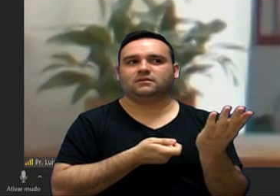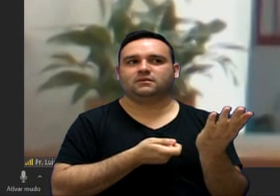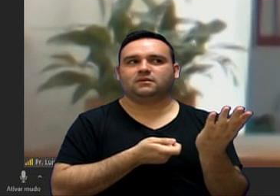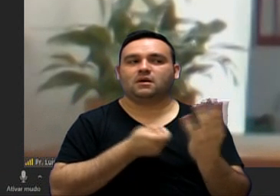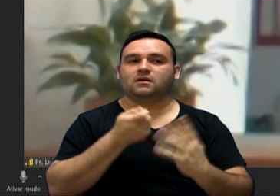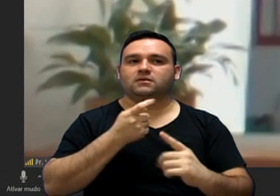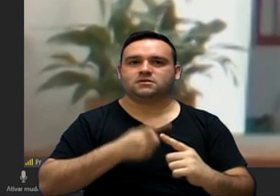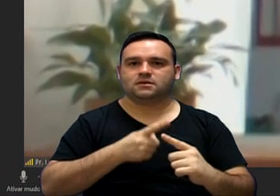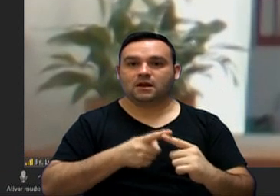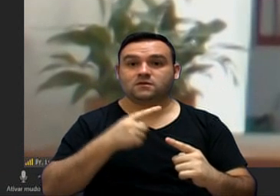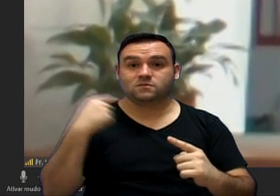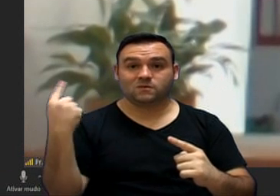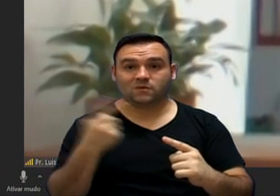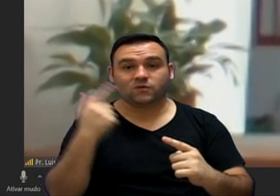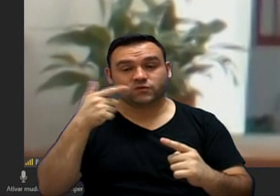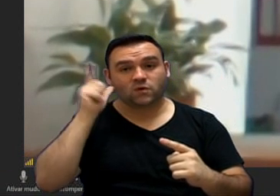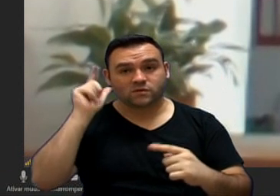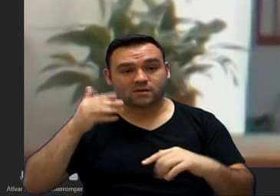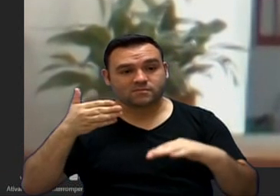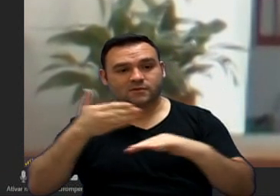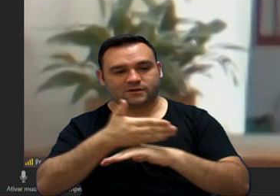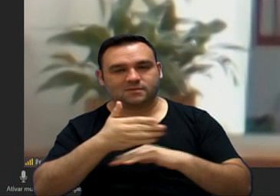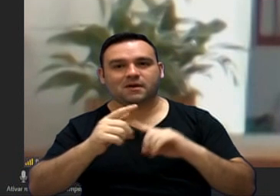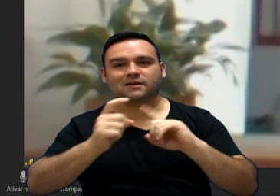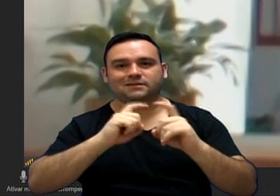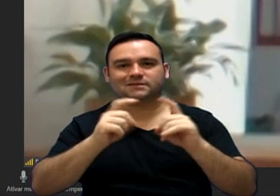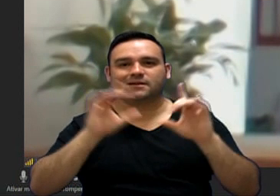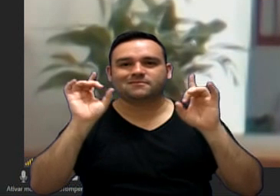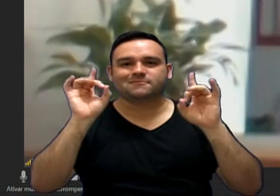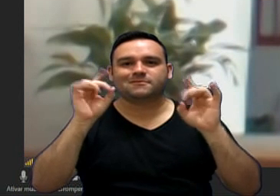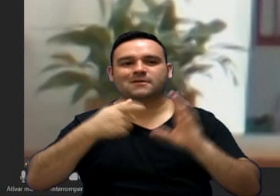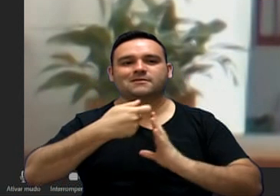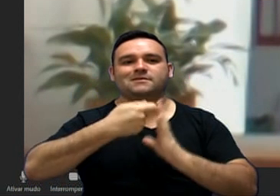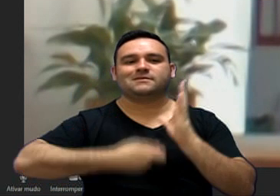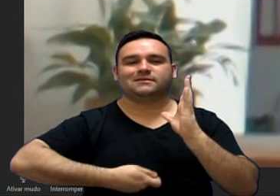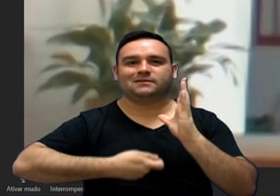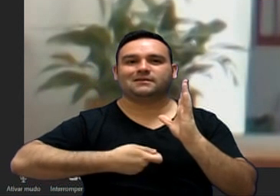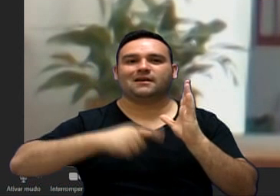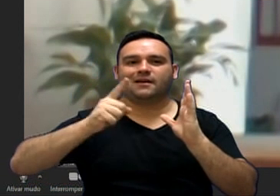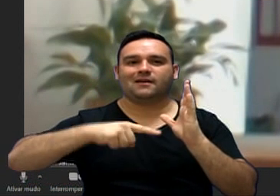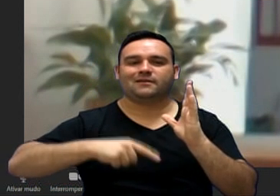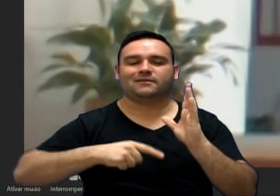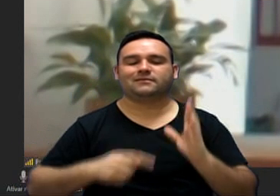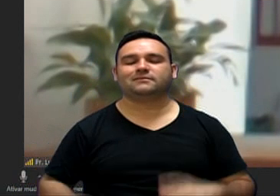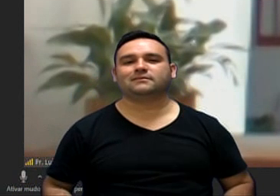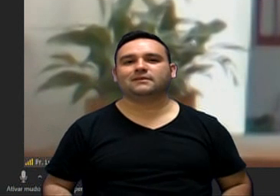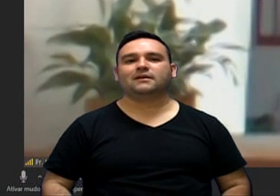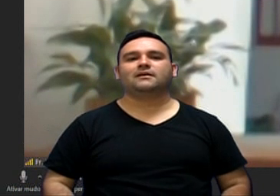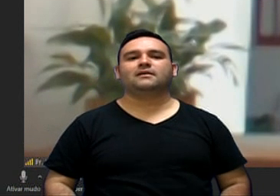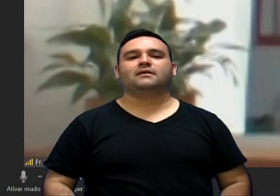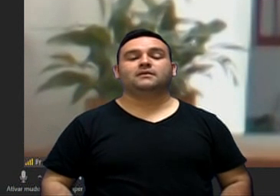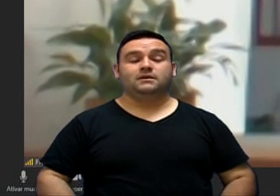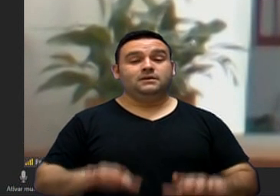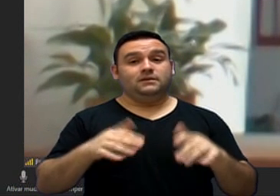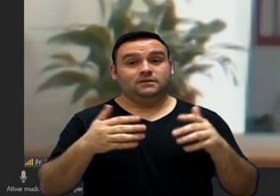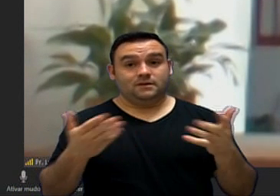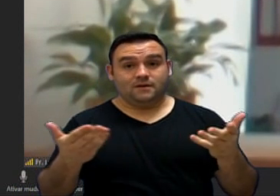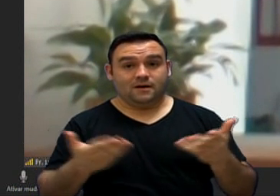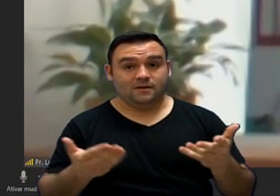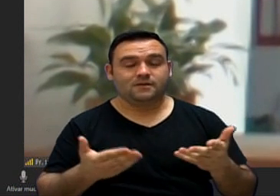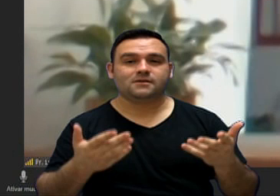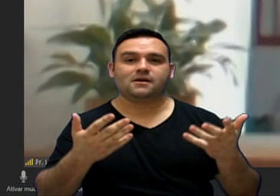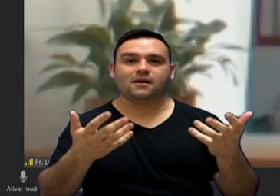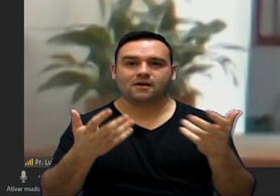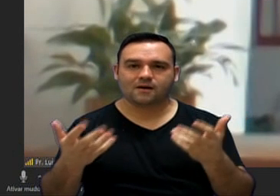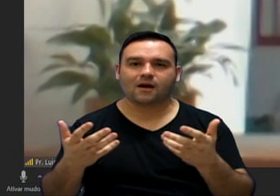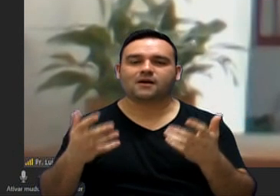da qual tivemos a honra de participar ontem na transcrição de um versículo. Portanto, fica aí meus